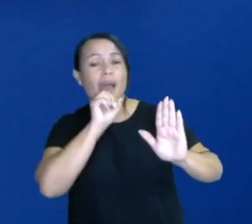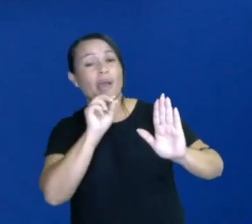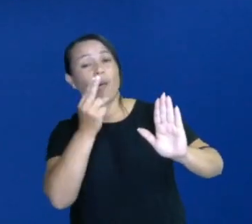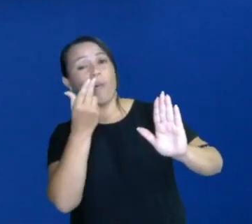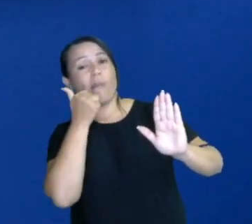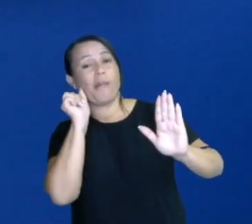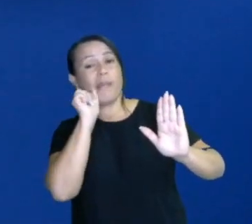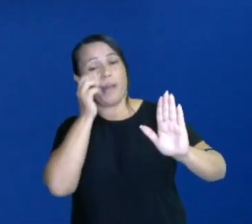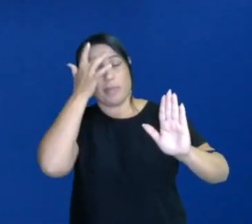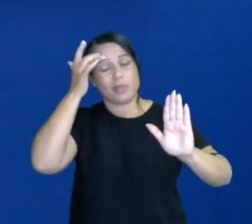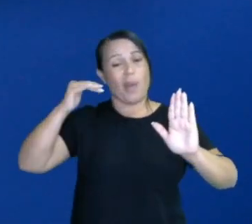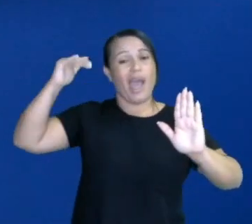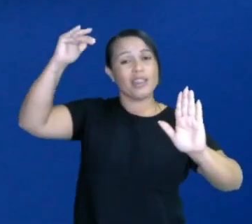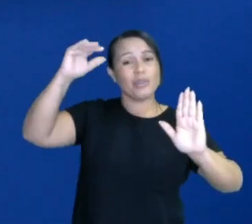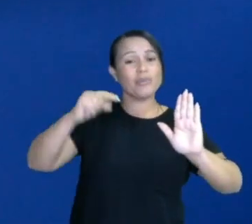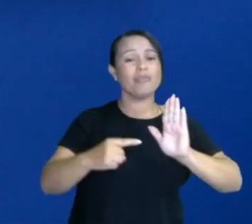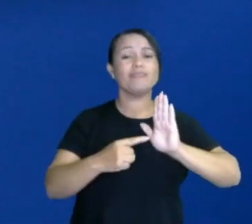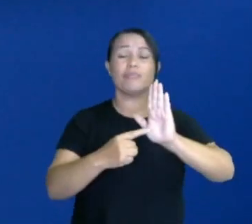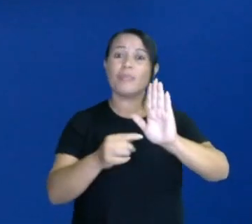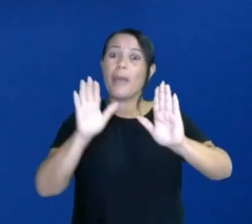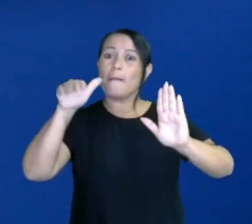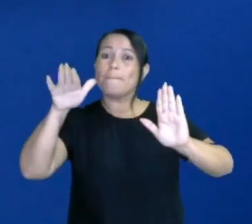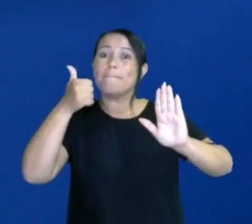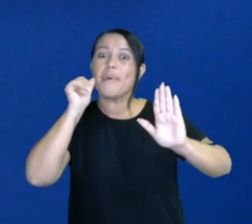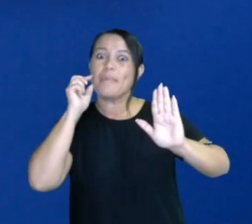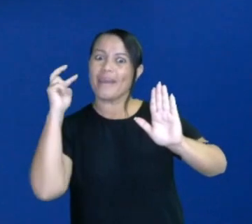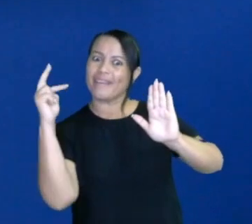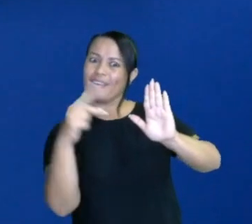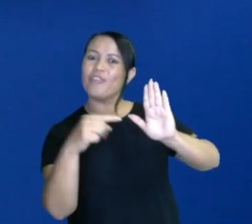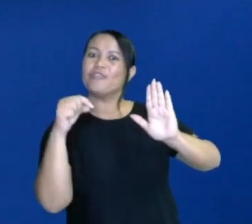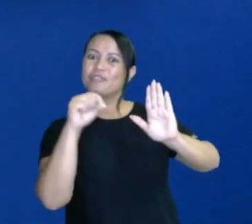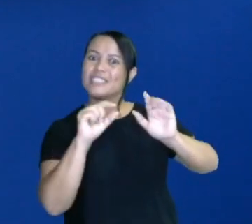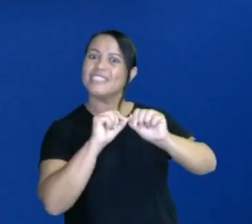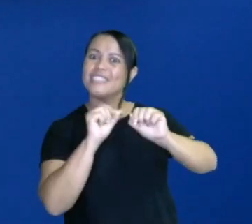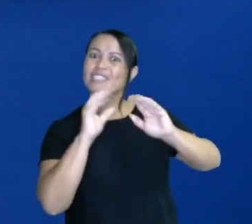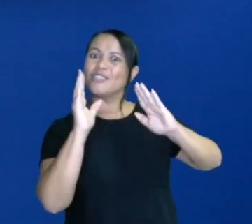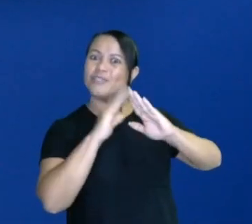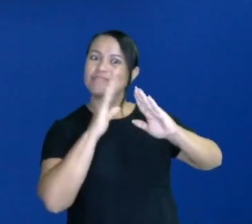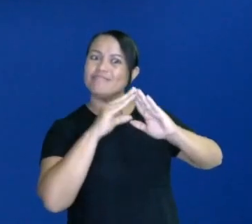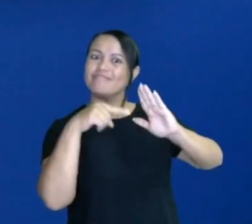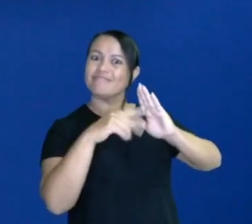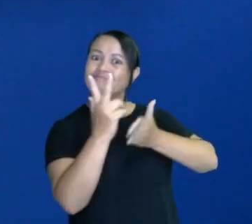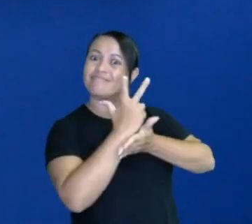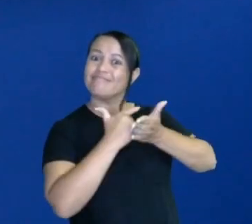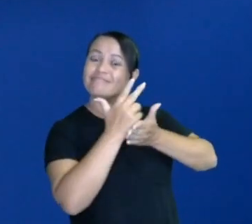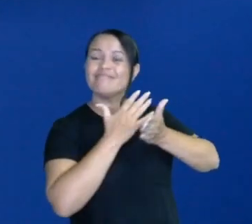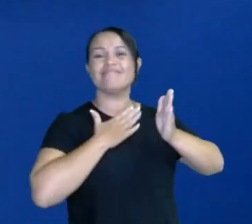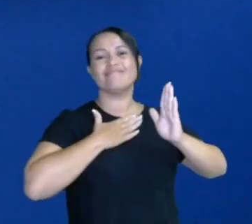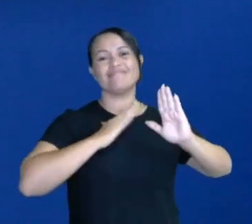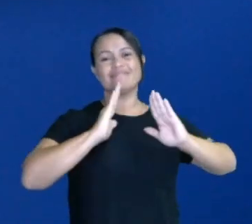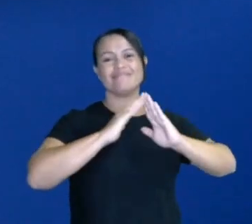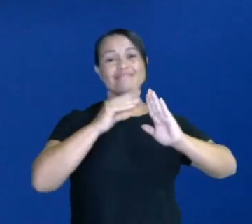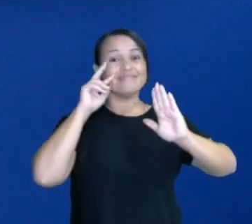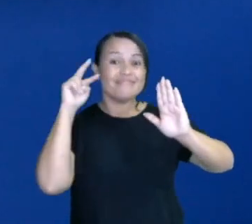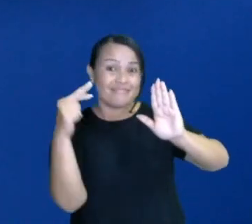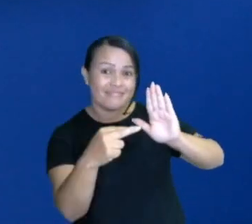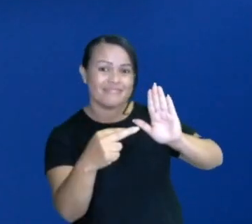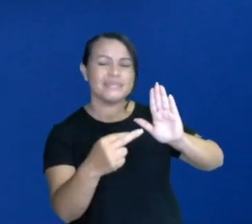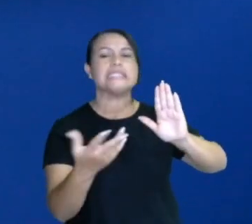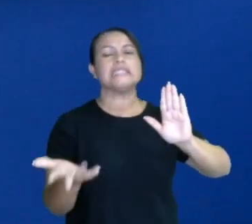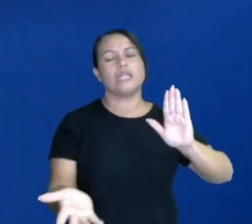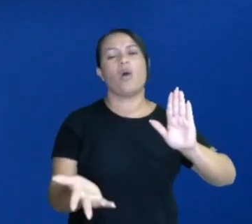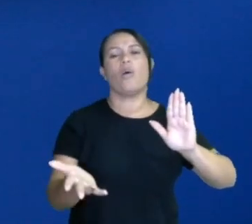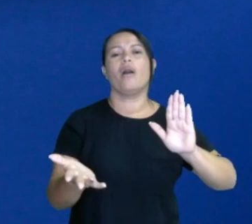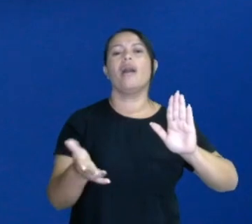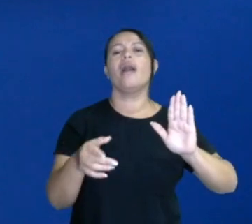a mamãe. Vocês vão pegar essa imagem e dizer, mamãe, eu fiz um croquis da nossa casa. Então você diz assim, eu fiz um desenho da nossa casa.